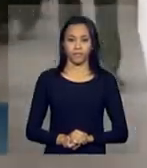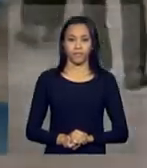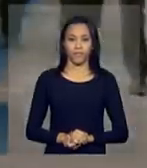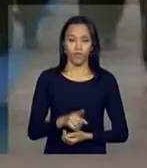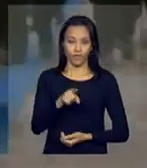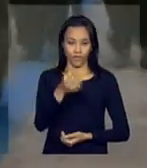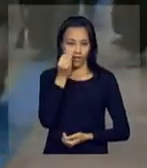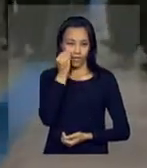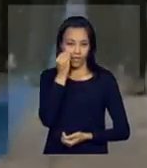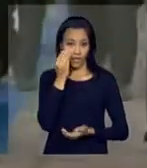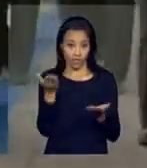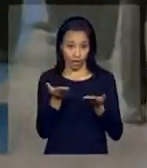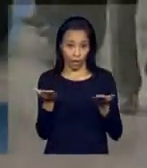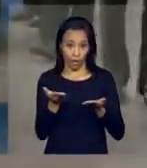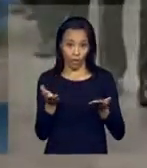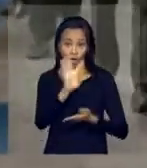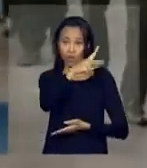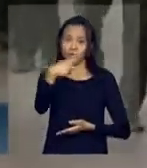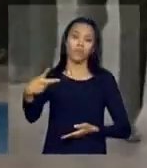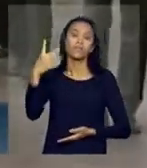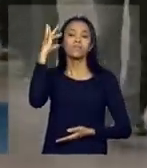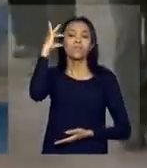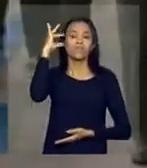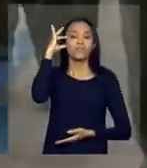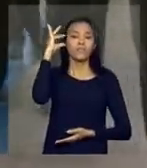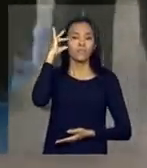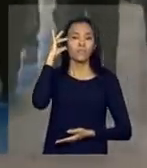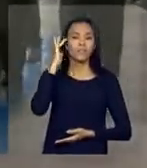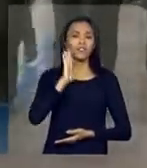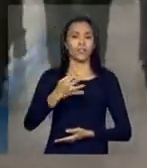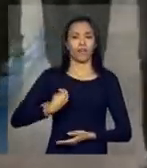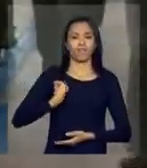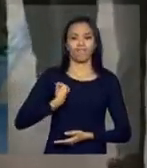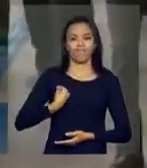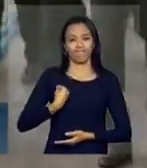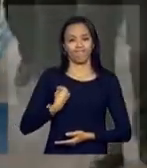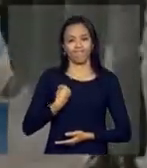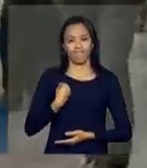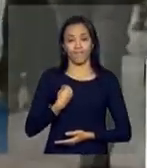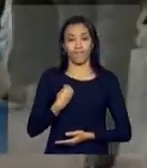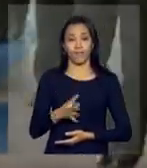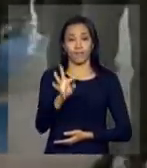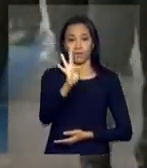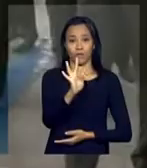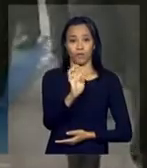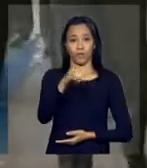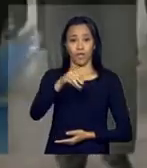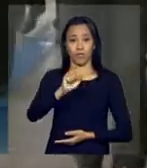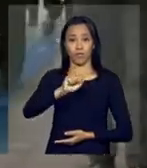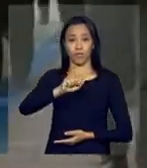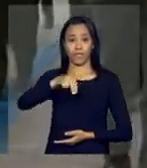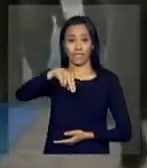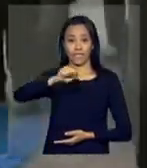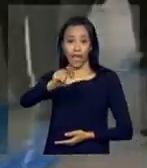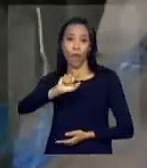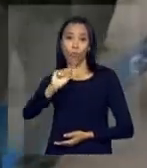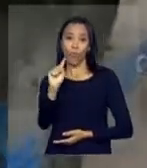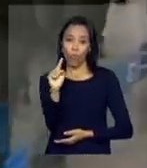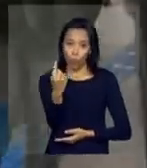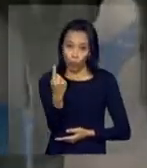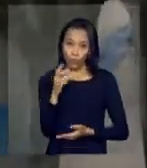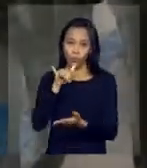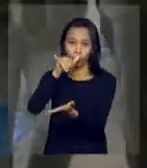Você acompanha imagens ao vivo da presidenta Dilma Rousseff, que está no Terminal 1 do Aeroporto Internacional Salgado Filho.